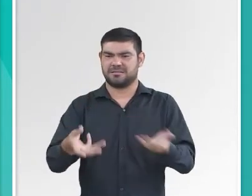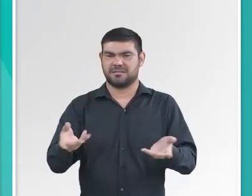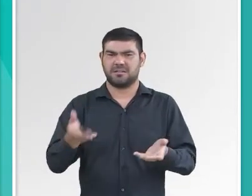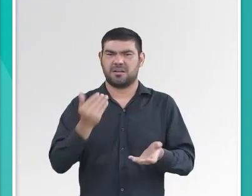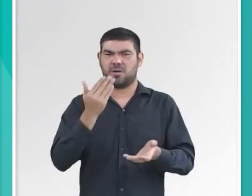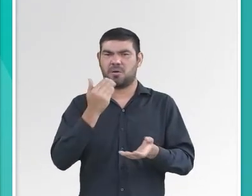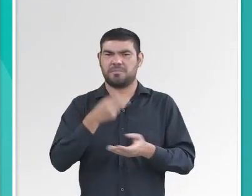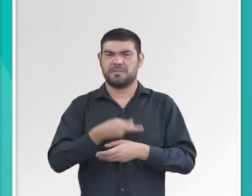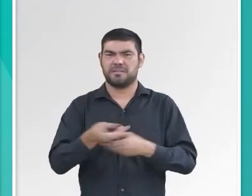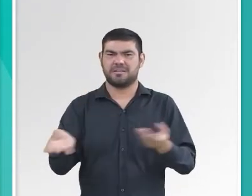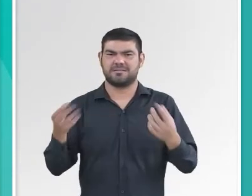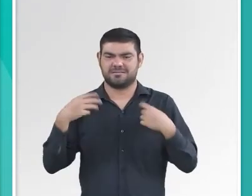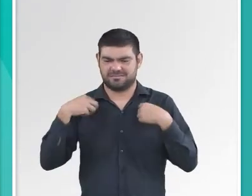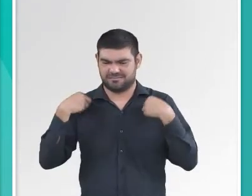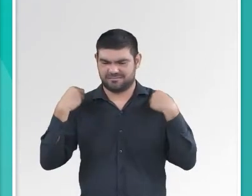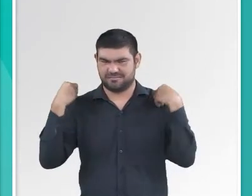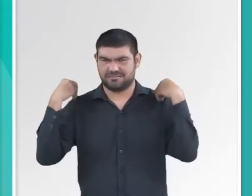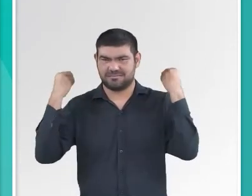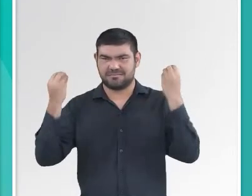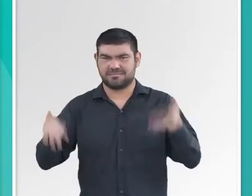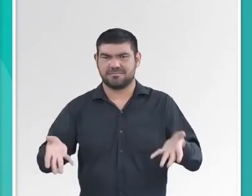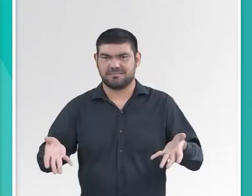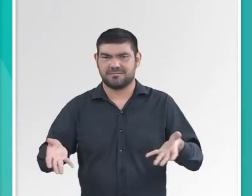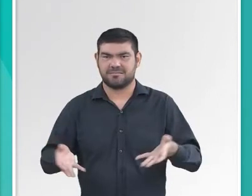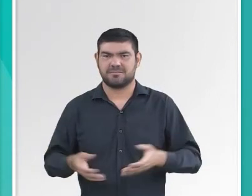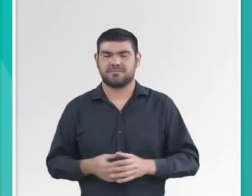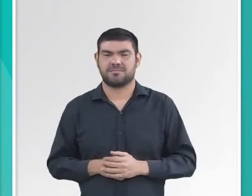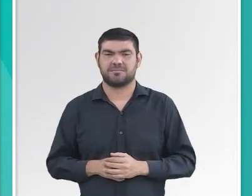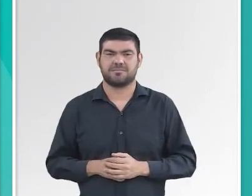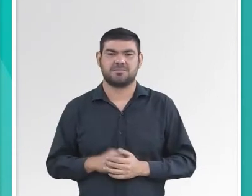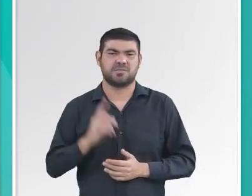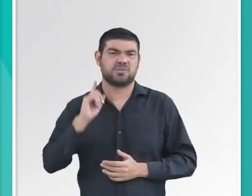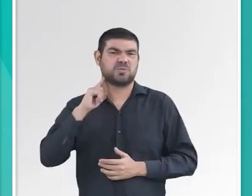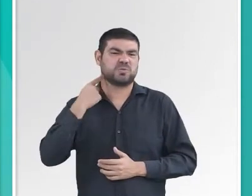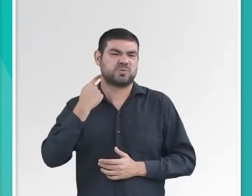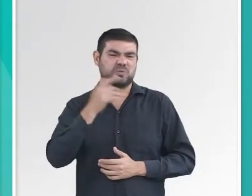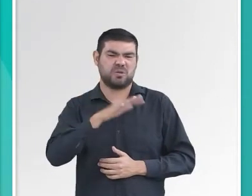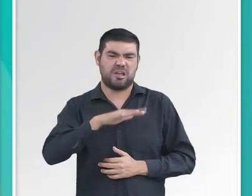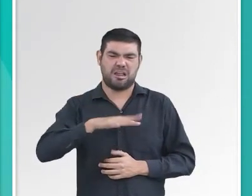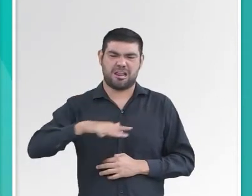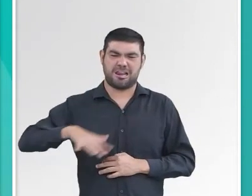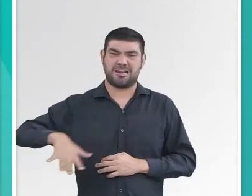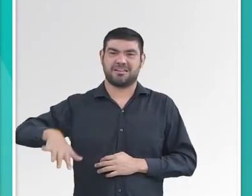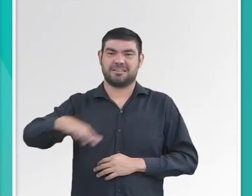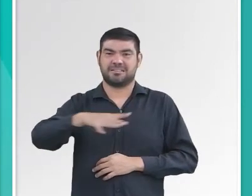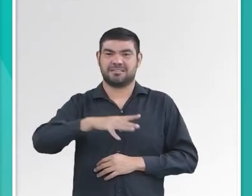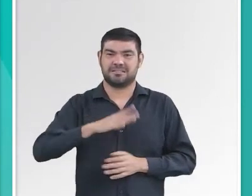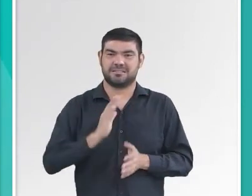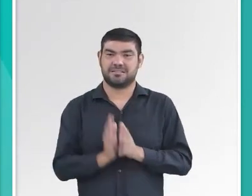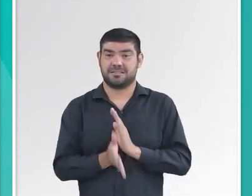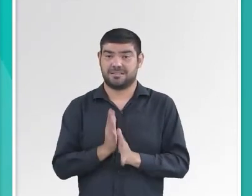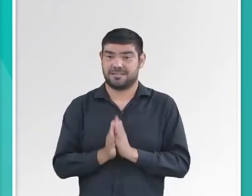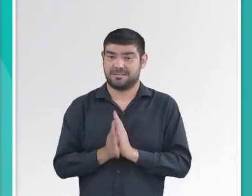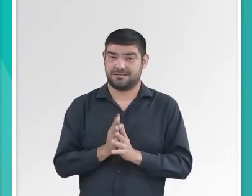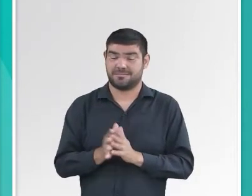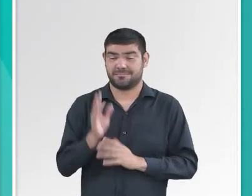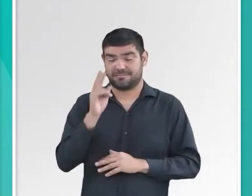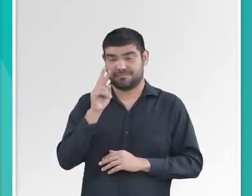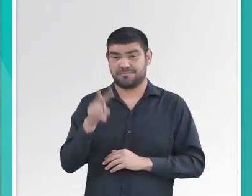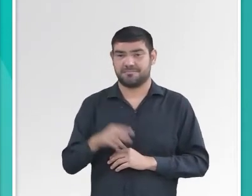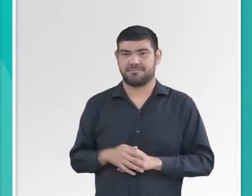de fantasias que poluem todo o belo visual daquela parte do centro histórico. Olha